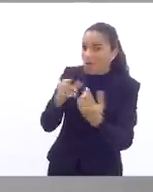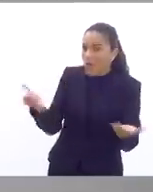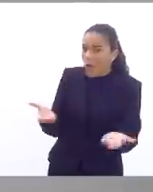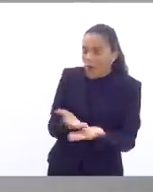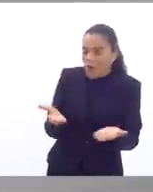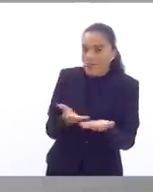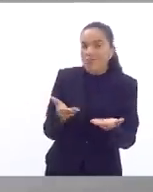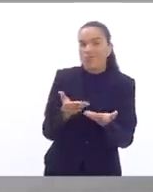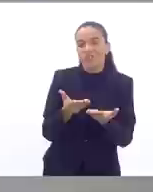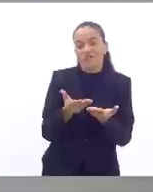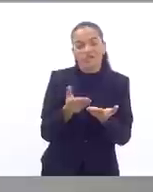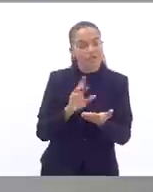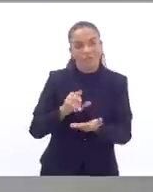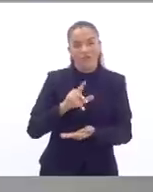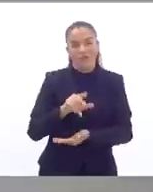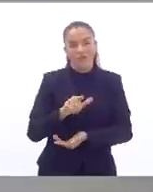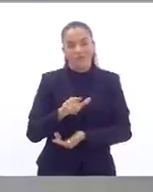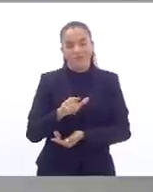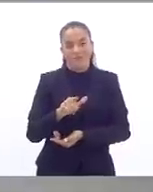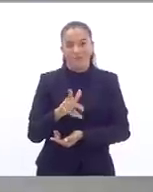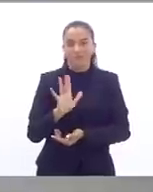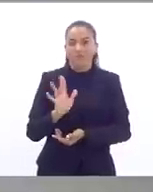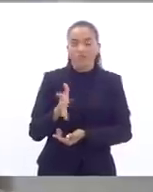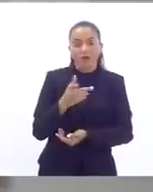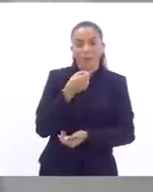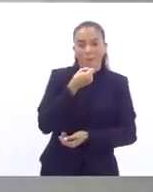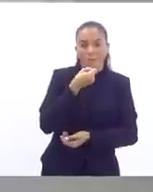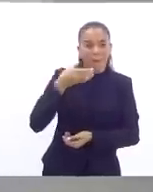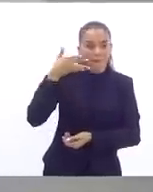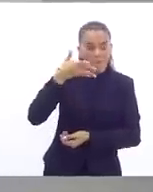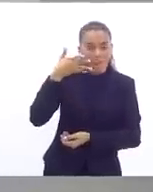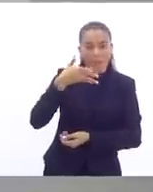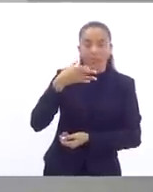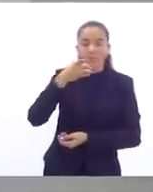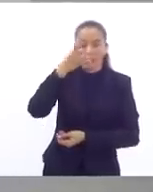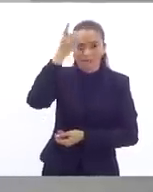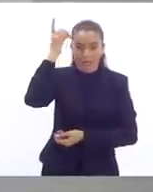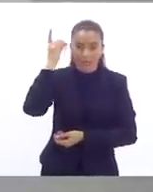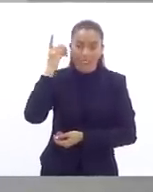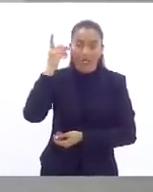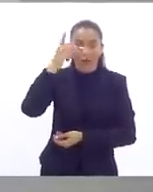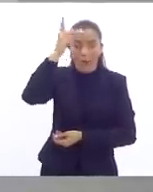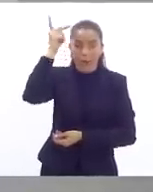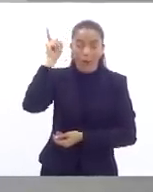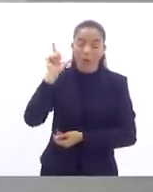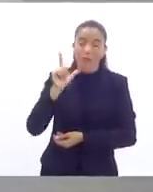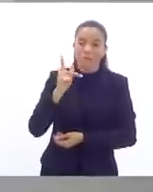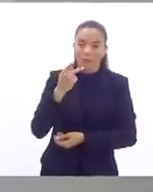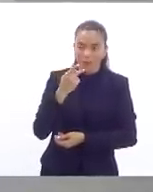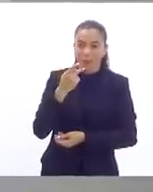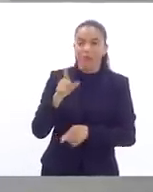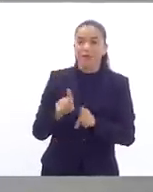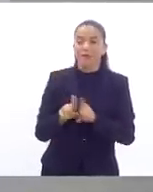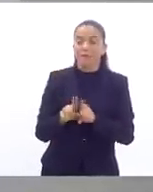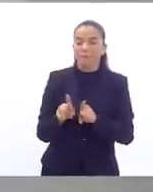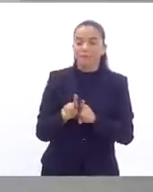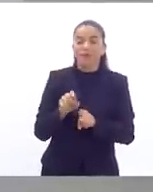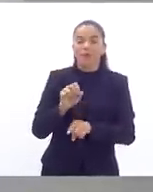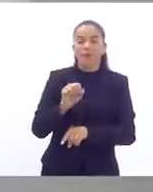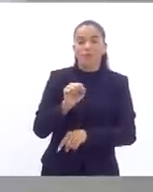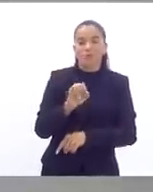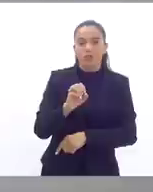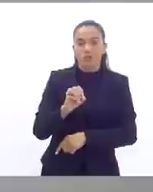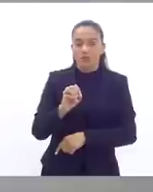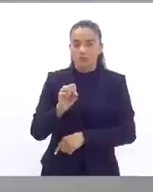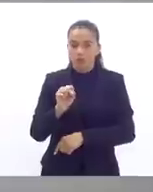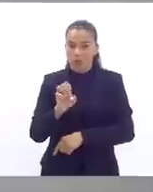urgência Inicial não foi esse já passando para o deputado Luis Paulo mas eu não posso deixar aqui de citar o forspage né